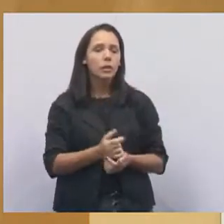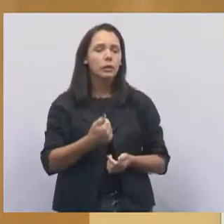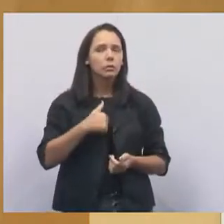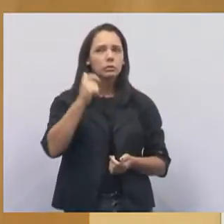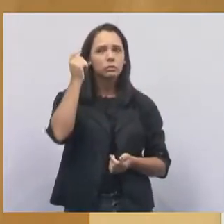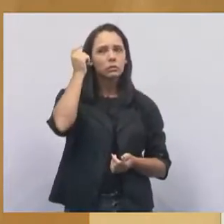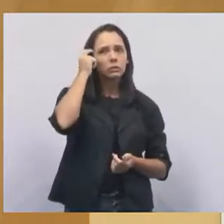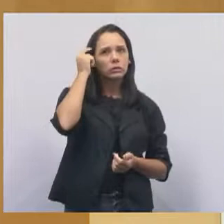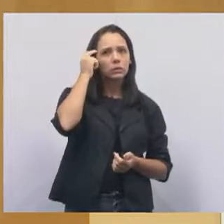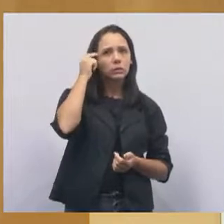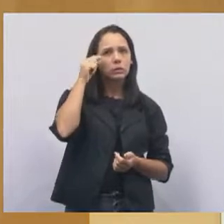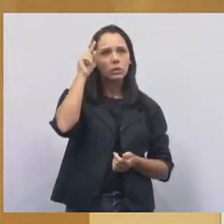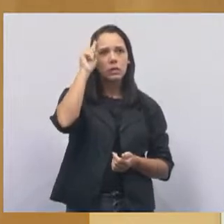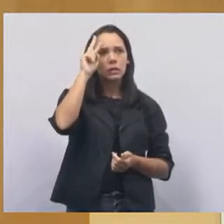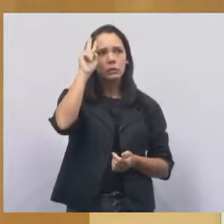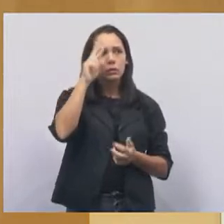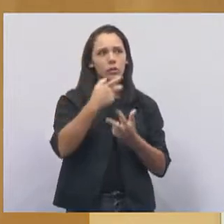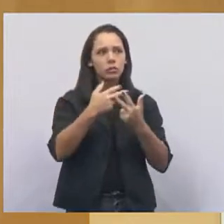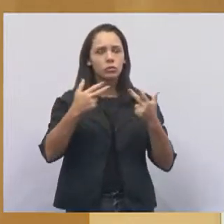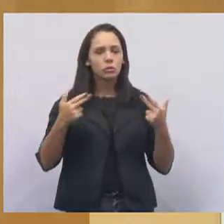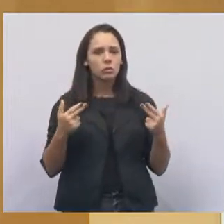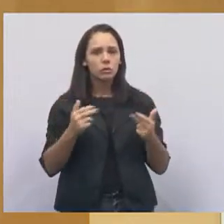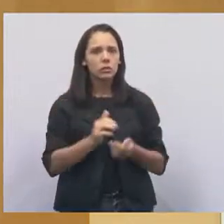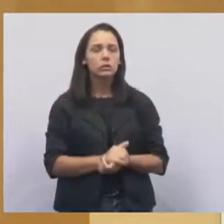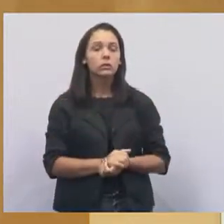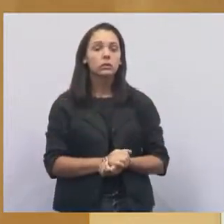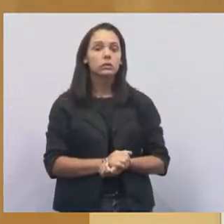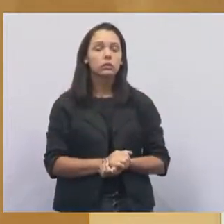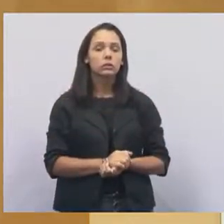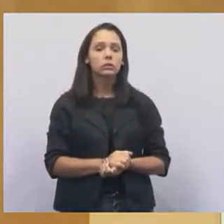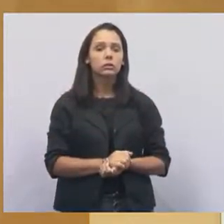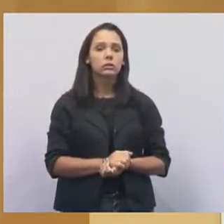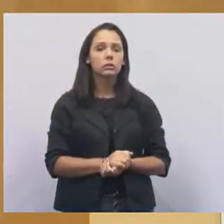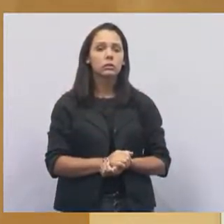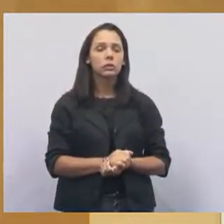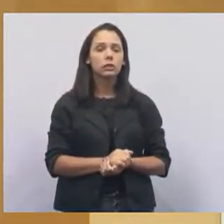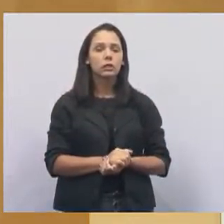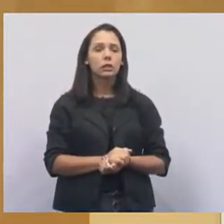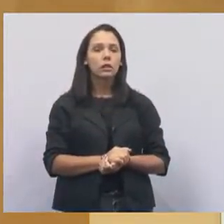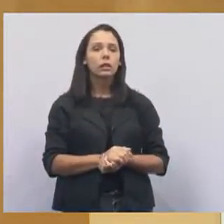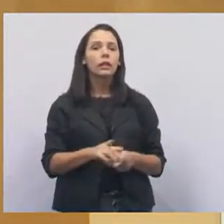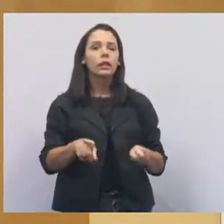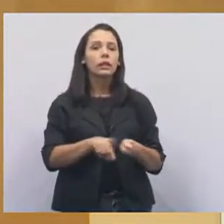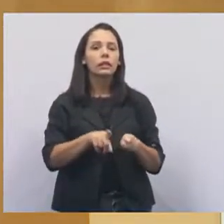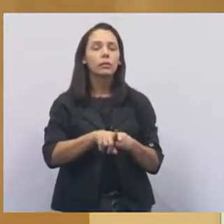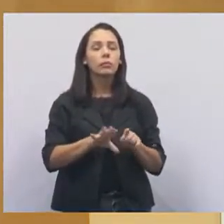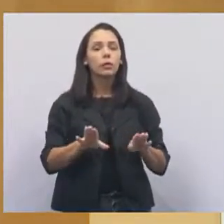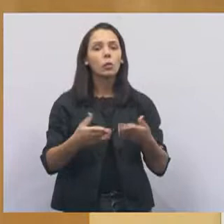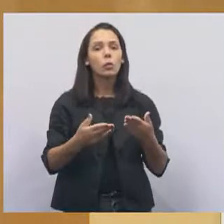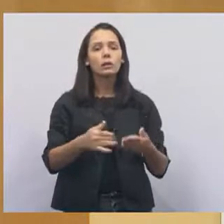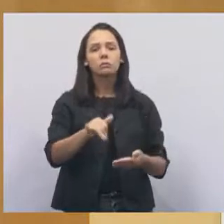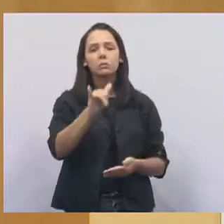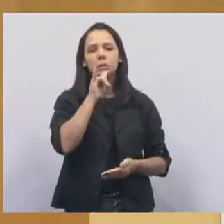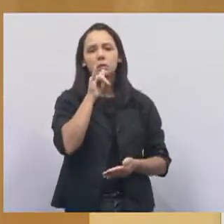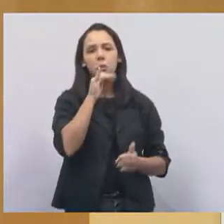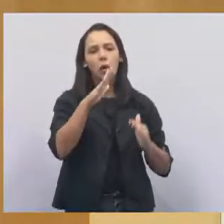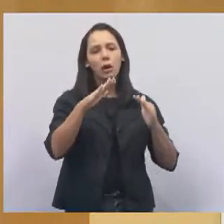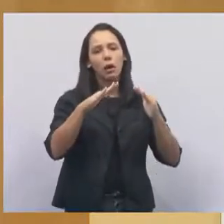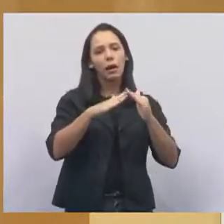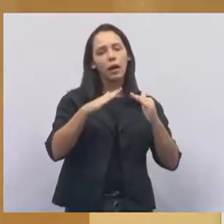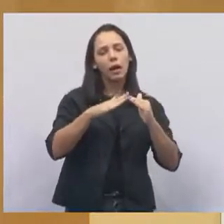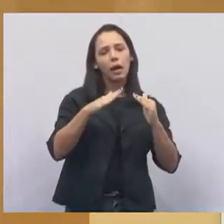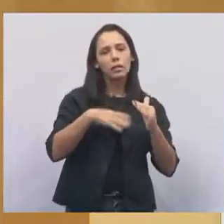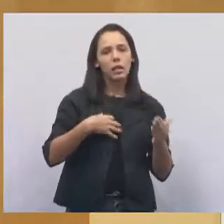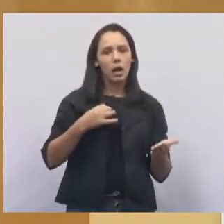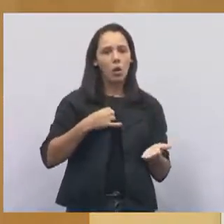de mais coisas e uma coisa bem comum para dona de casa que ódio quando eu lavei toda a minha roupa todo o meu quintal e vem